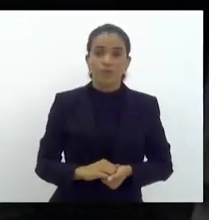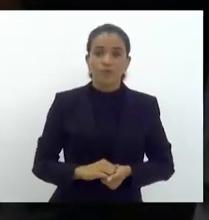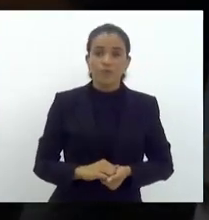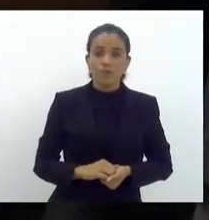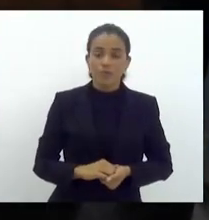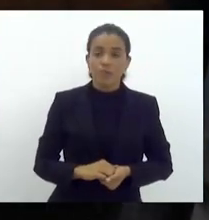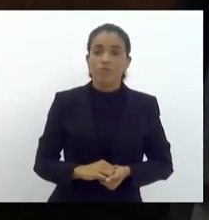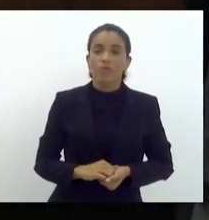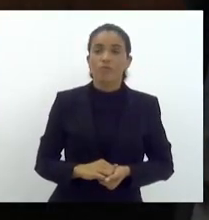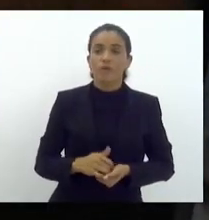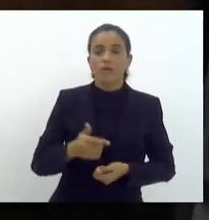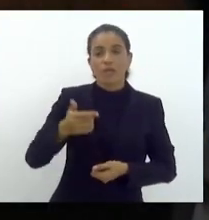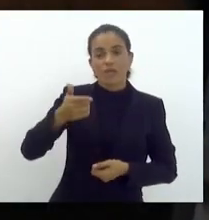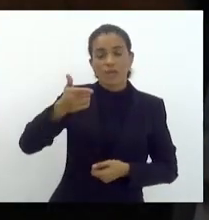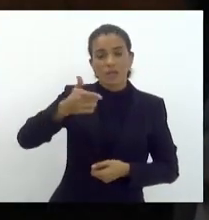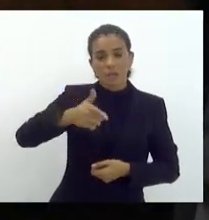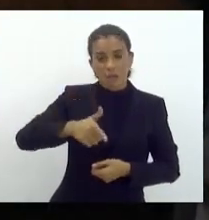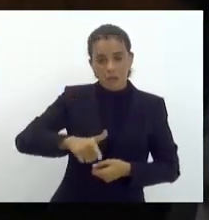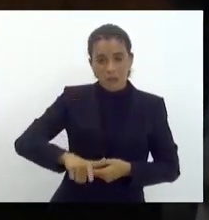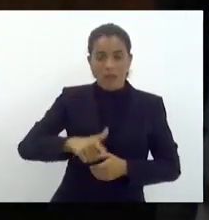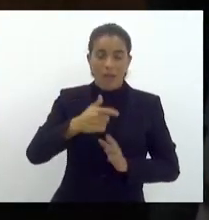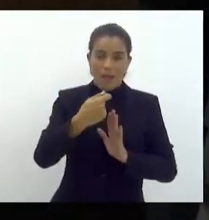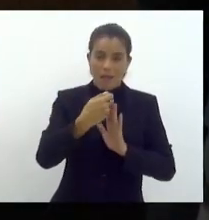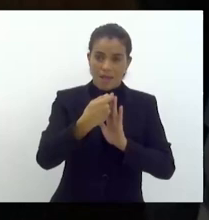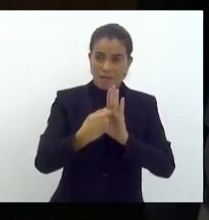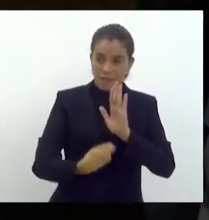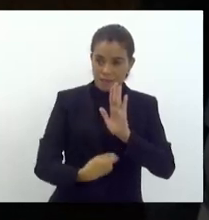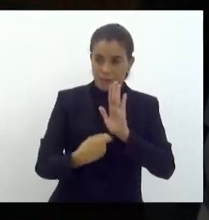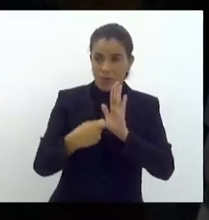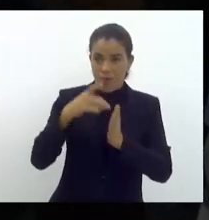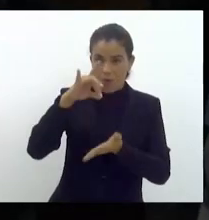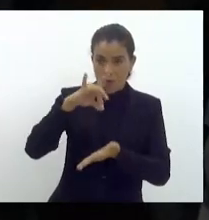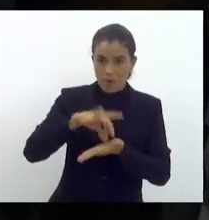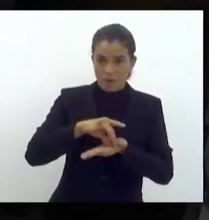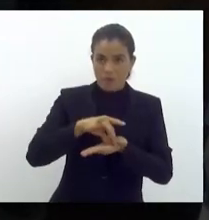que voltava a redação original